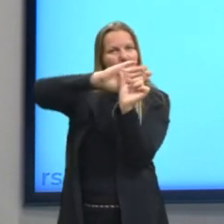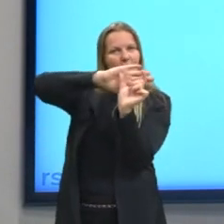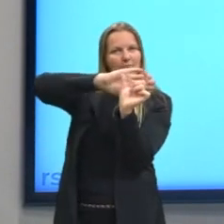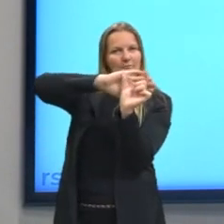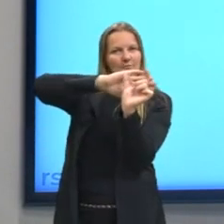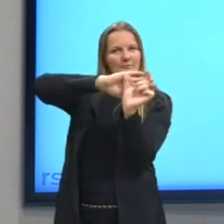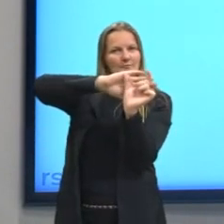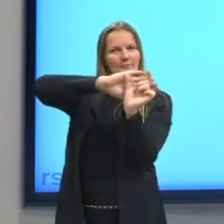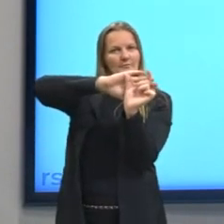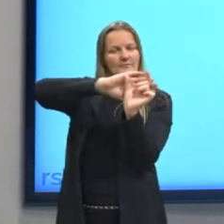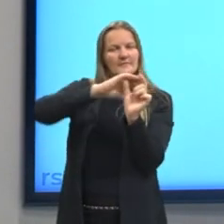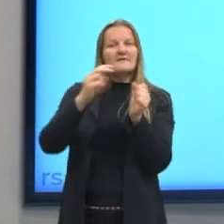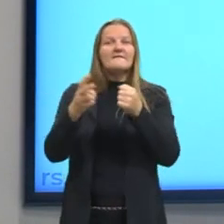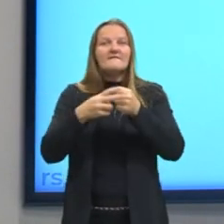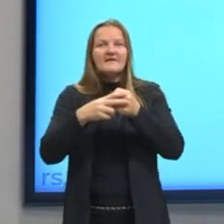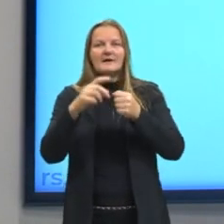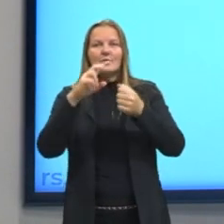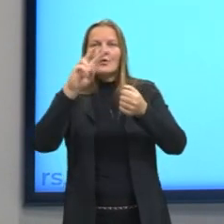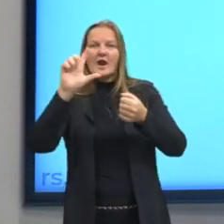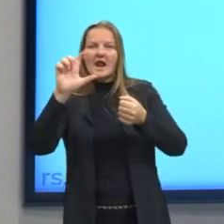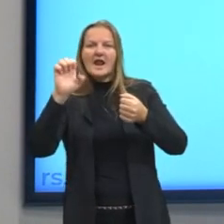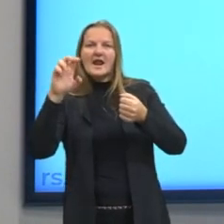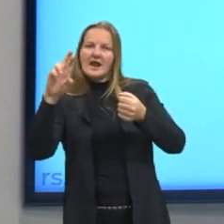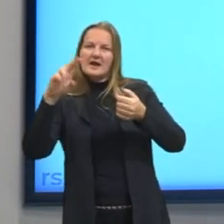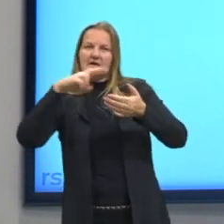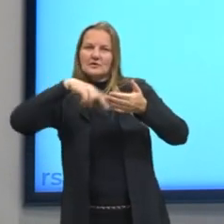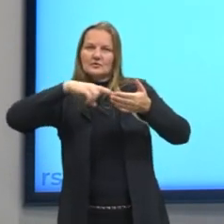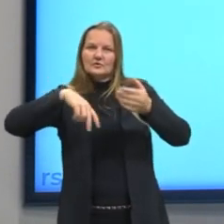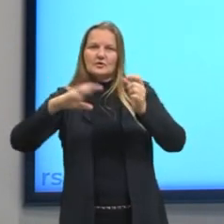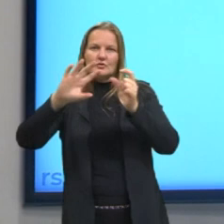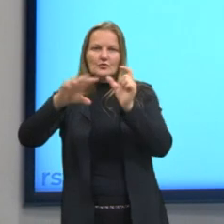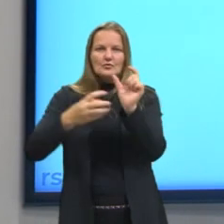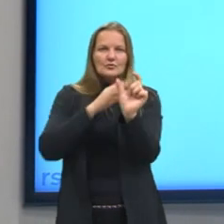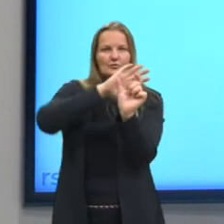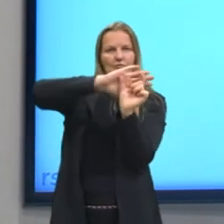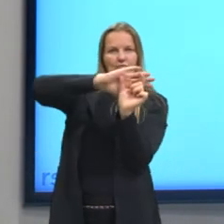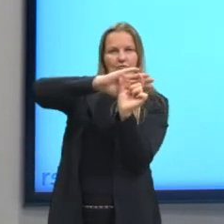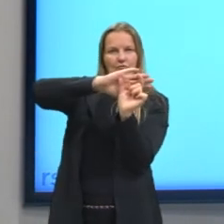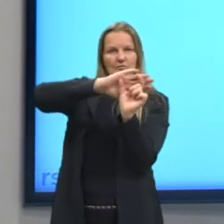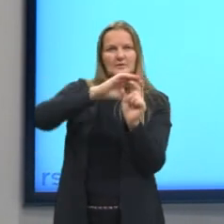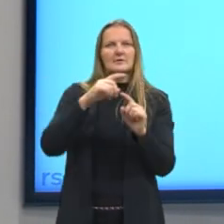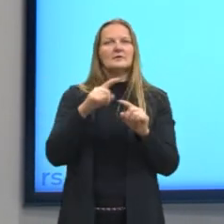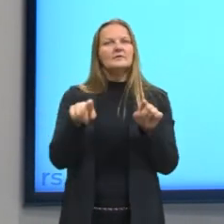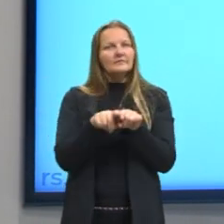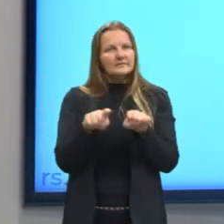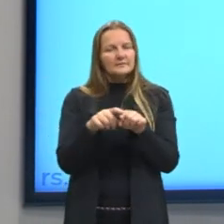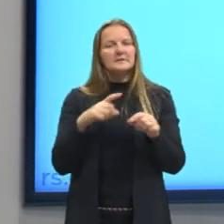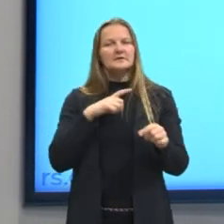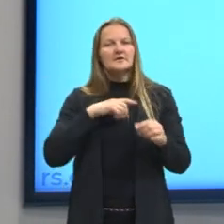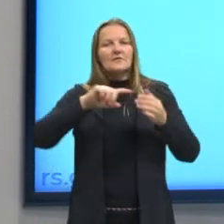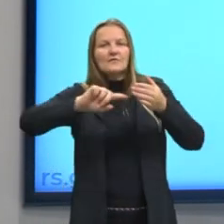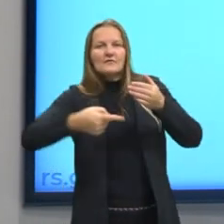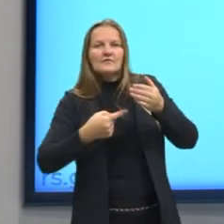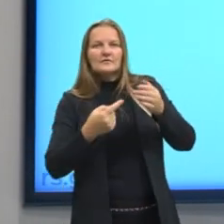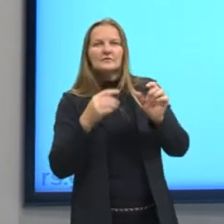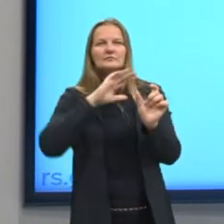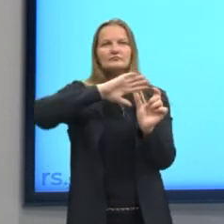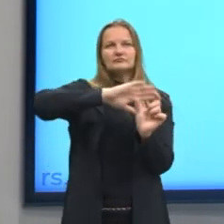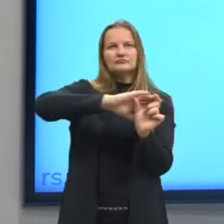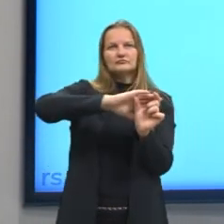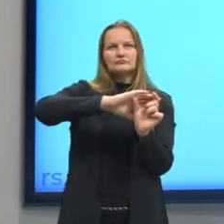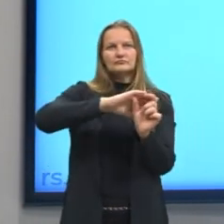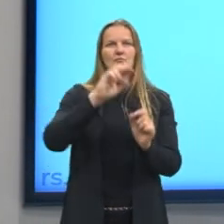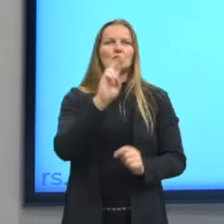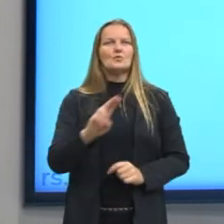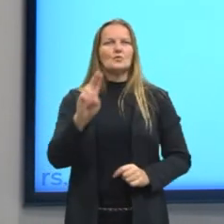este verbo ler aqui que está sendo omitido estão ali a gente também pode ter a, marcando